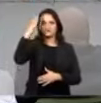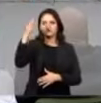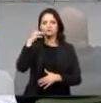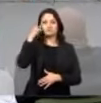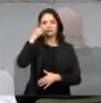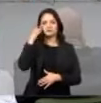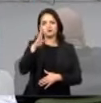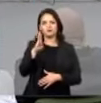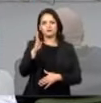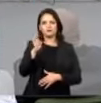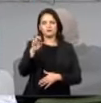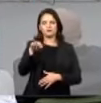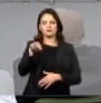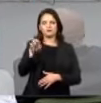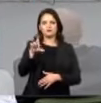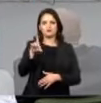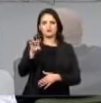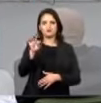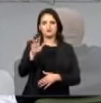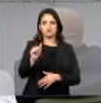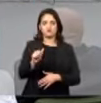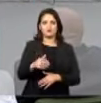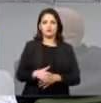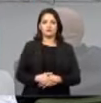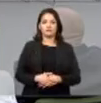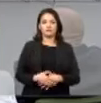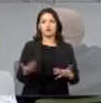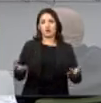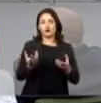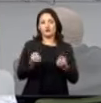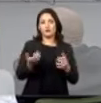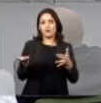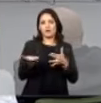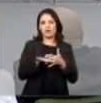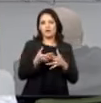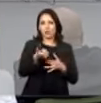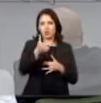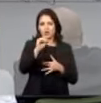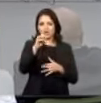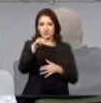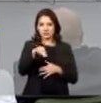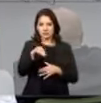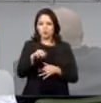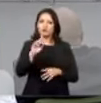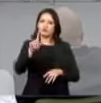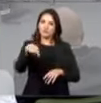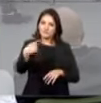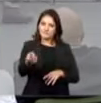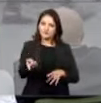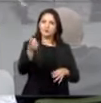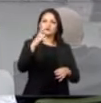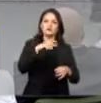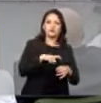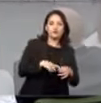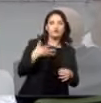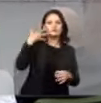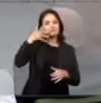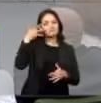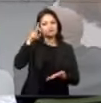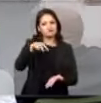Benedita. Eu vou convidar todos a fazermos um intervalo de 10 minutos. E na sequência, voltaremos, até porque os expositores